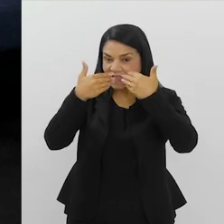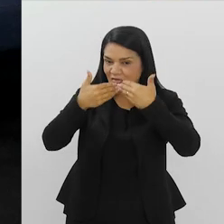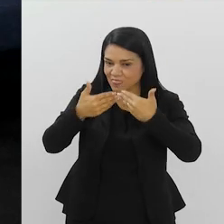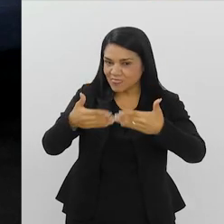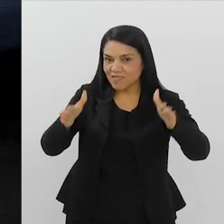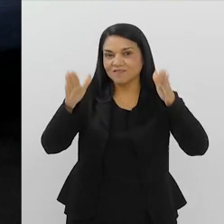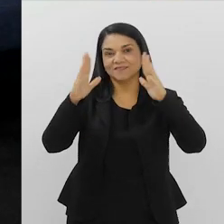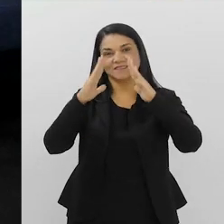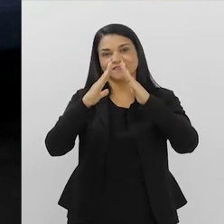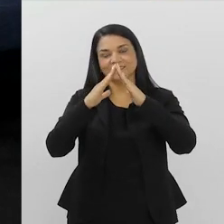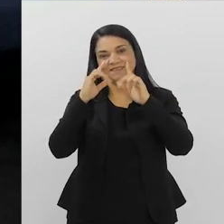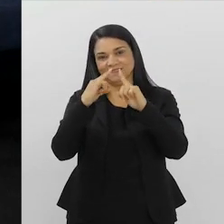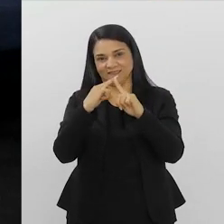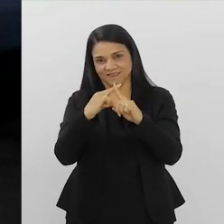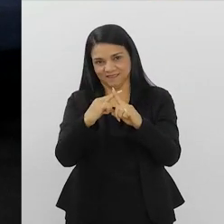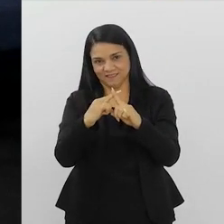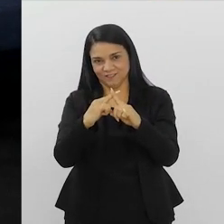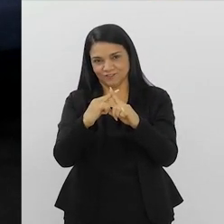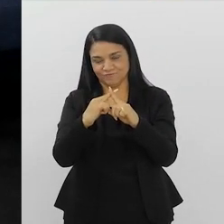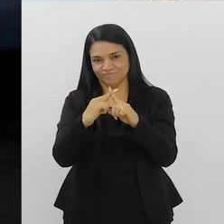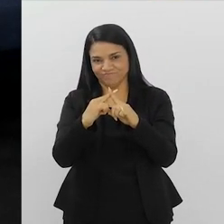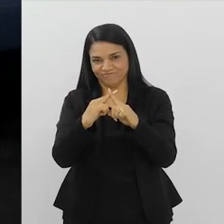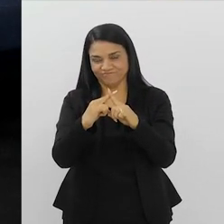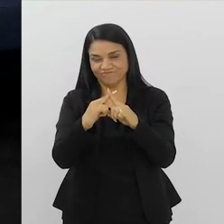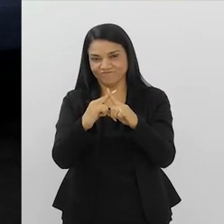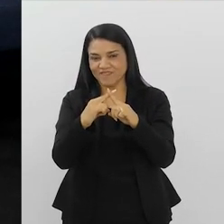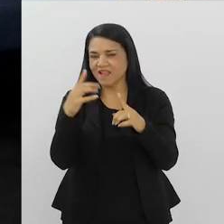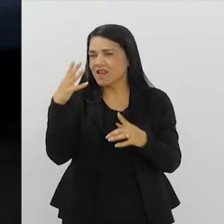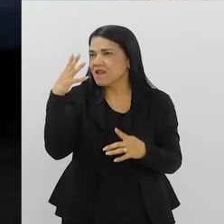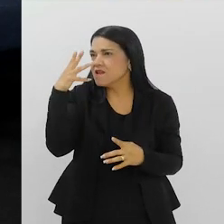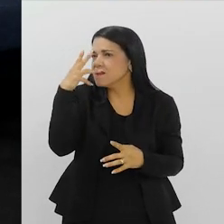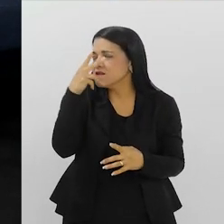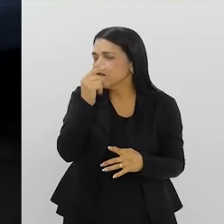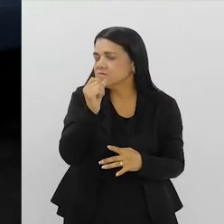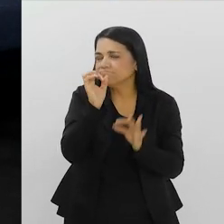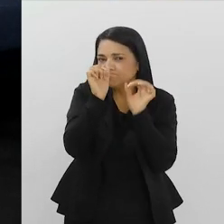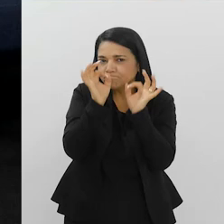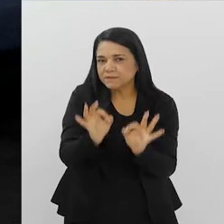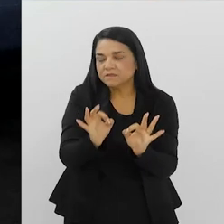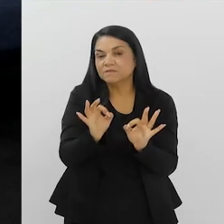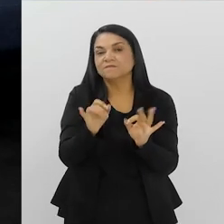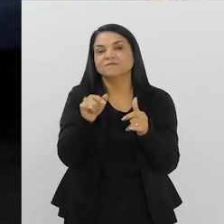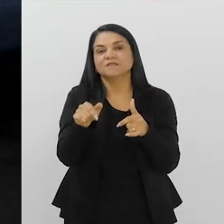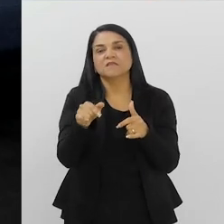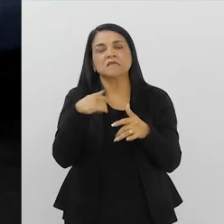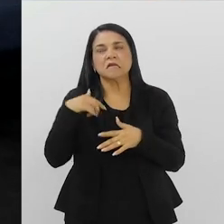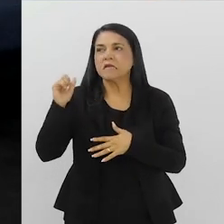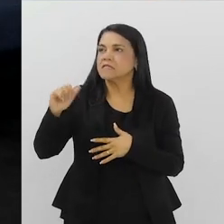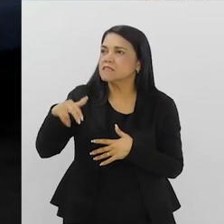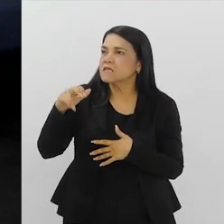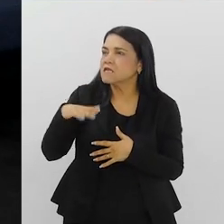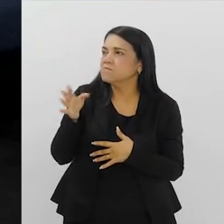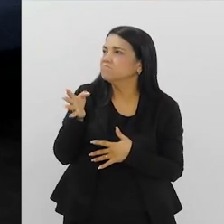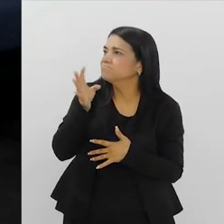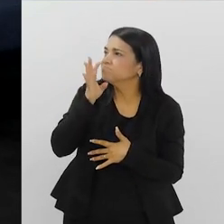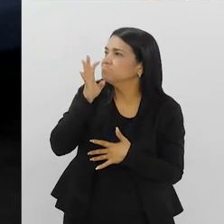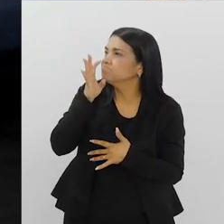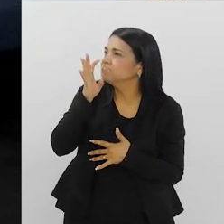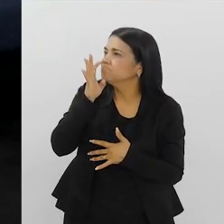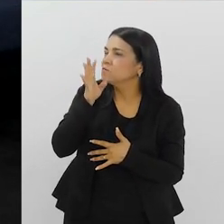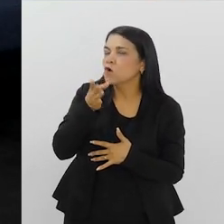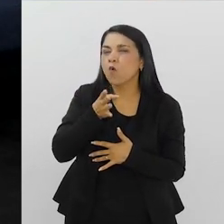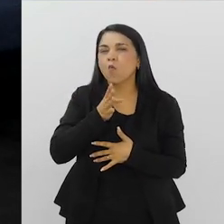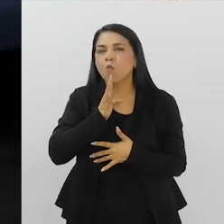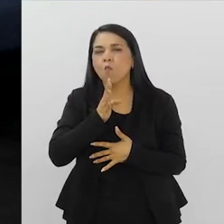do seminário do grande seminário simpósio que vocês realizaram num hotel ali na barra também